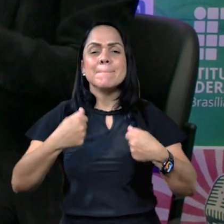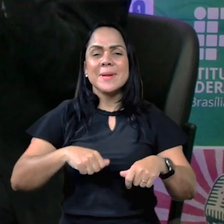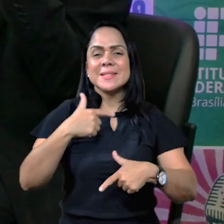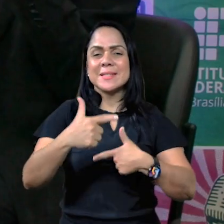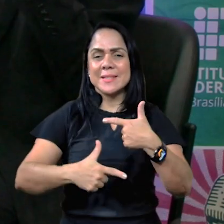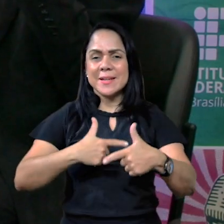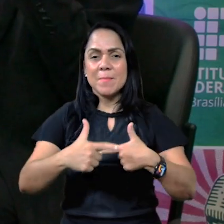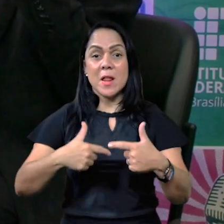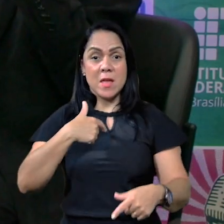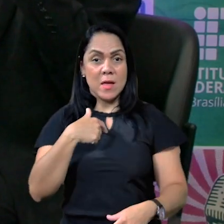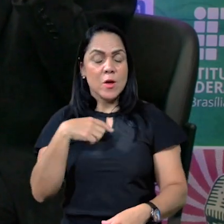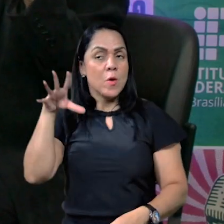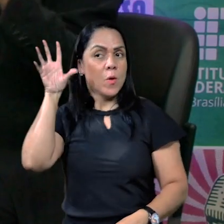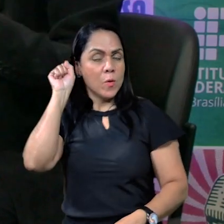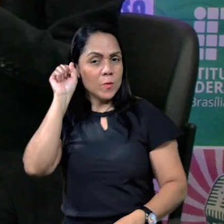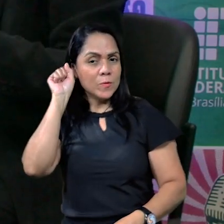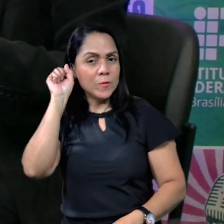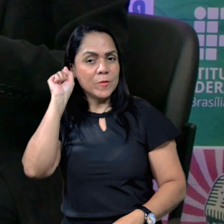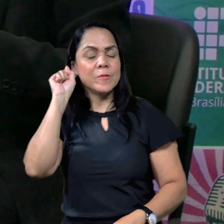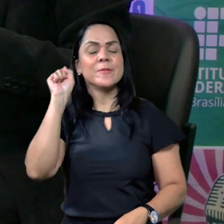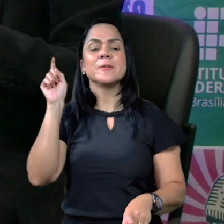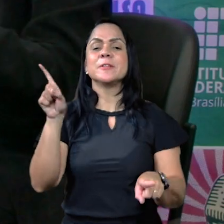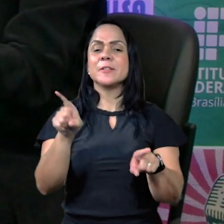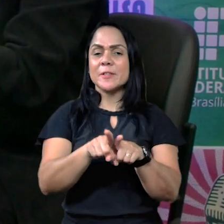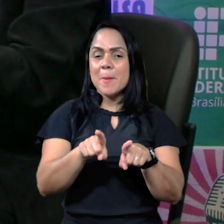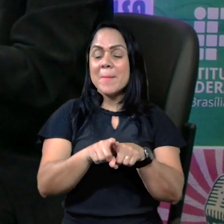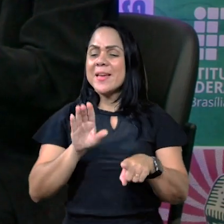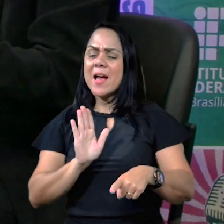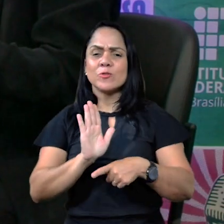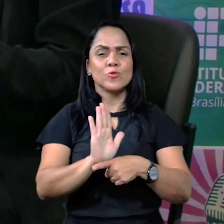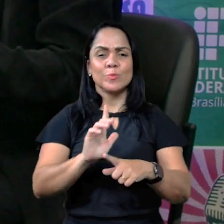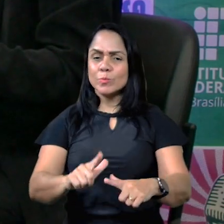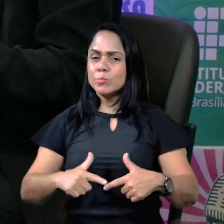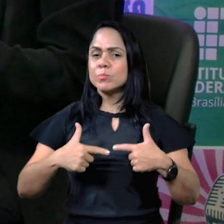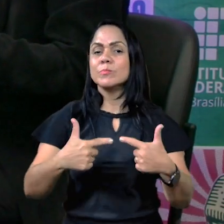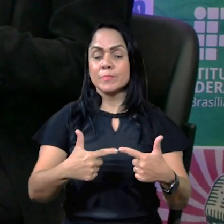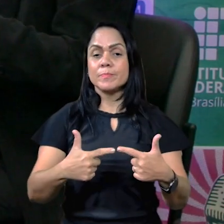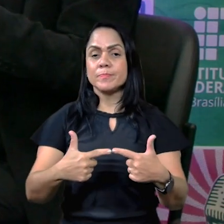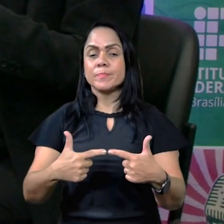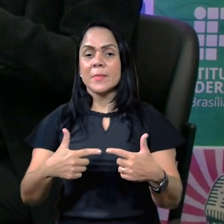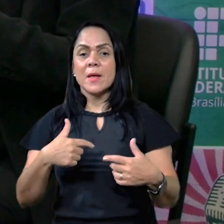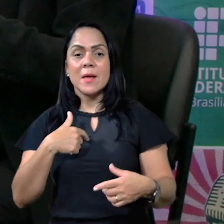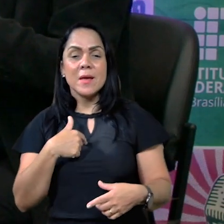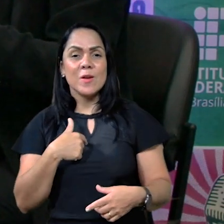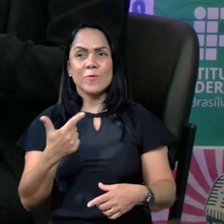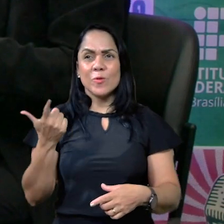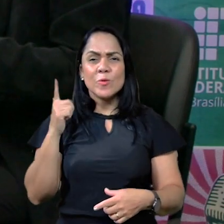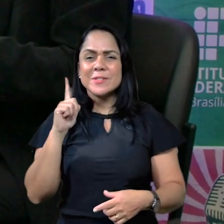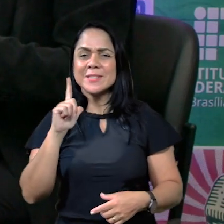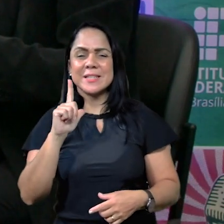pessoa não surda, também ser um agente de luta. É claro que eu não vou Sim, conseguir